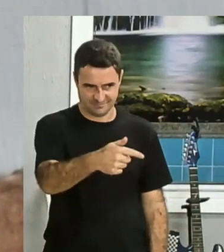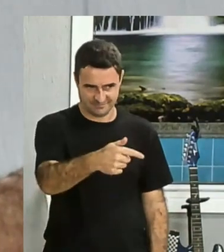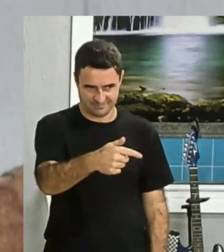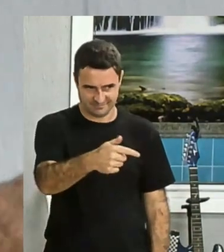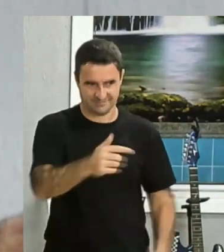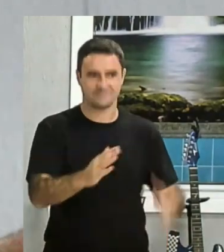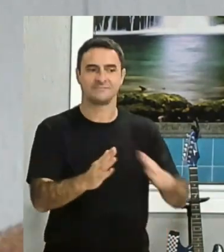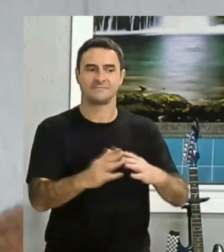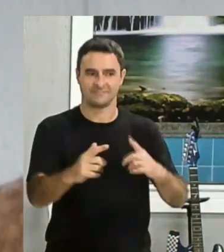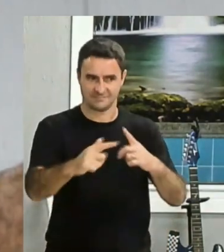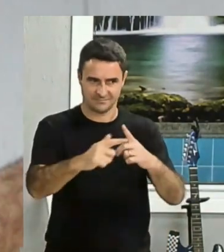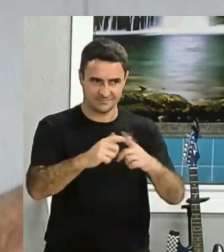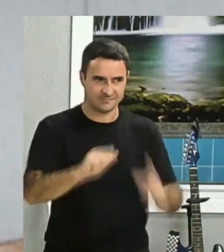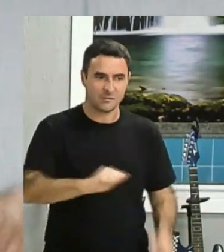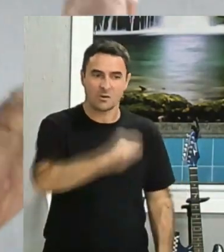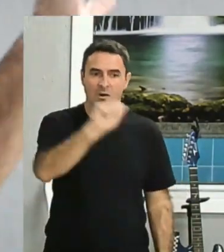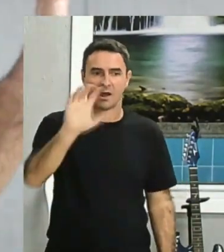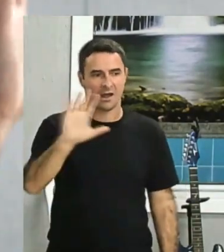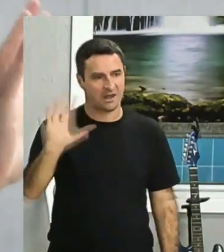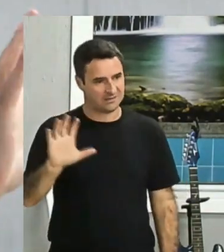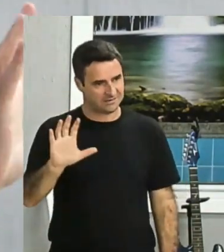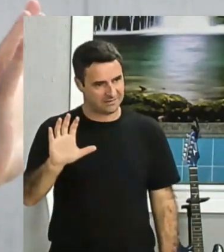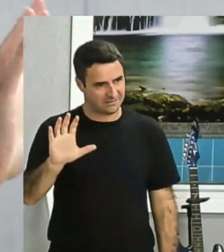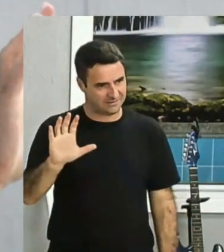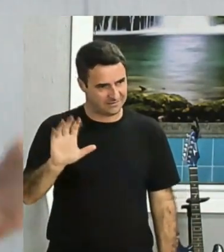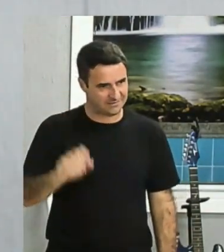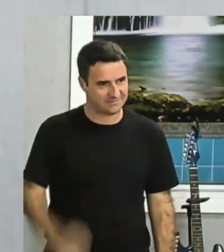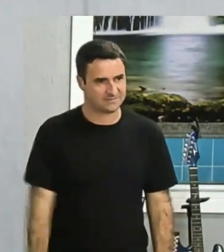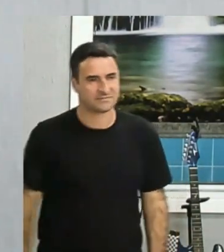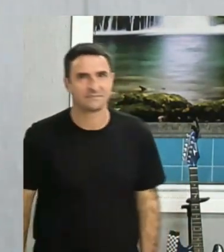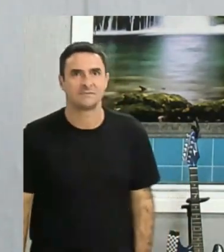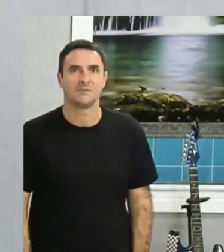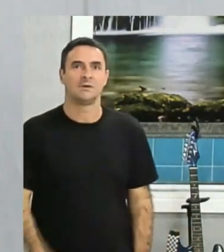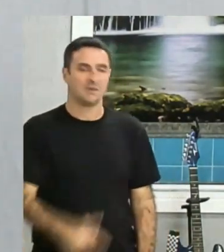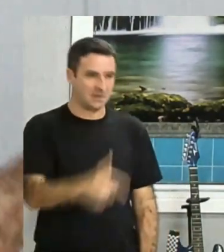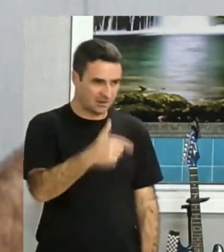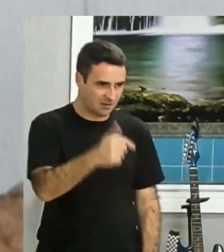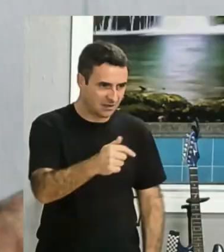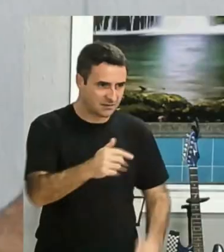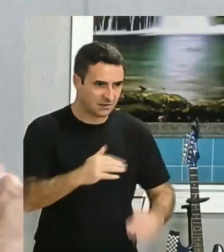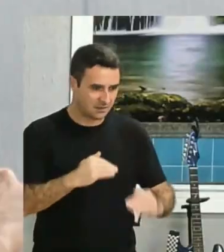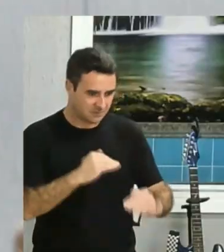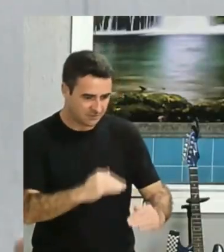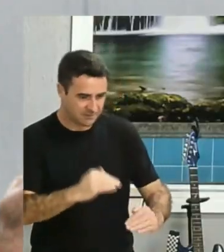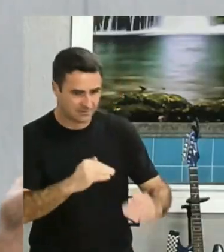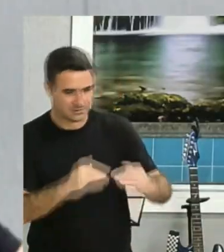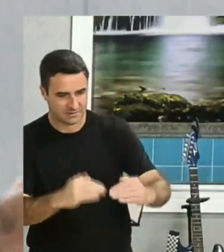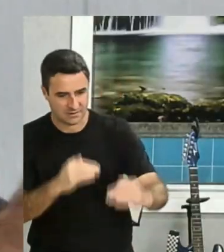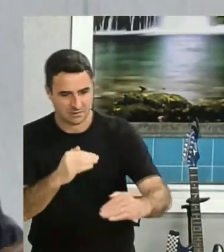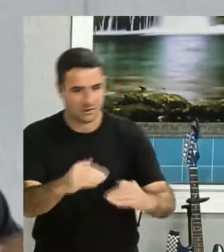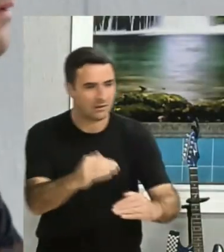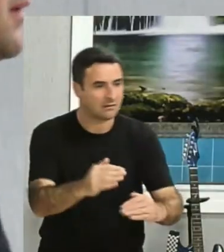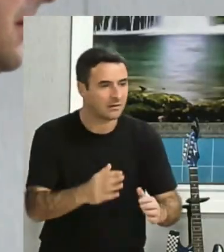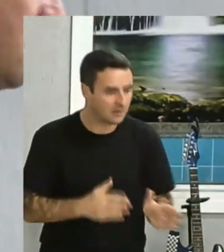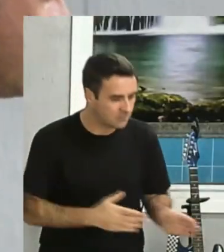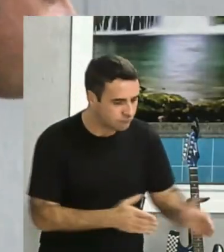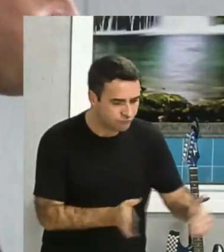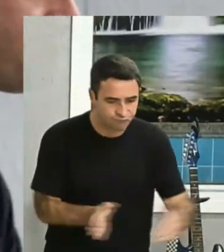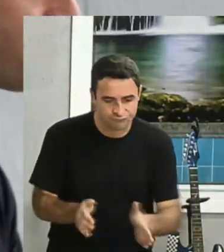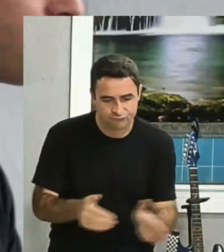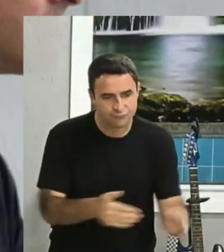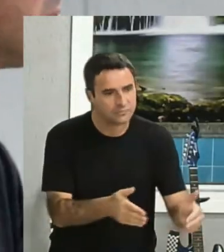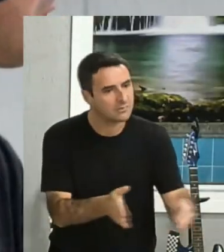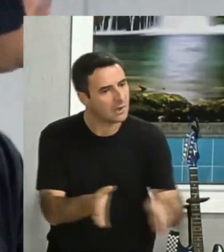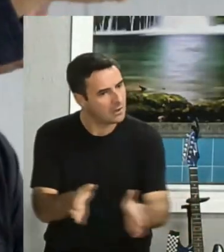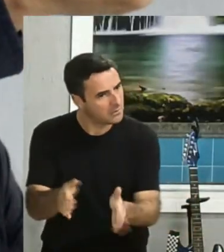na realidade, aquelas 7 igrejas que estão lá em sequência, é um caminho.